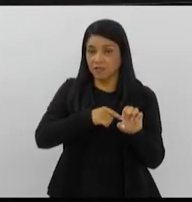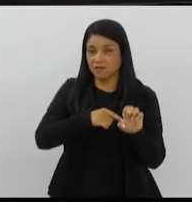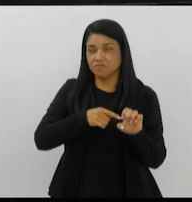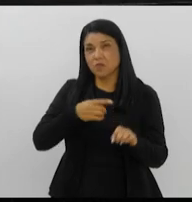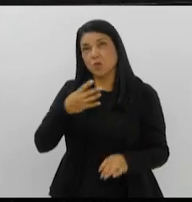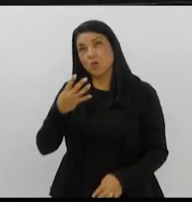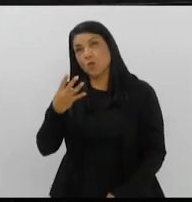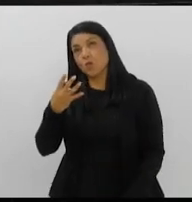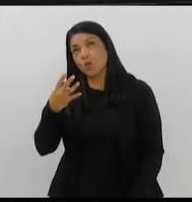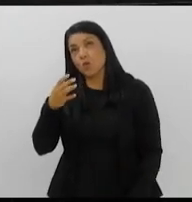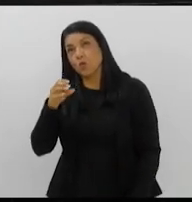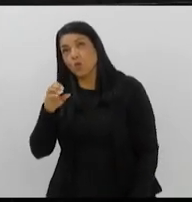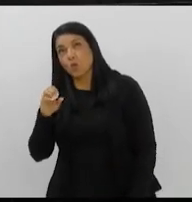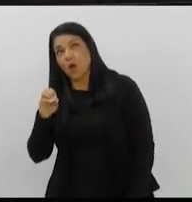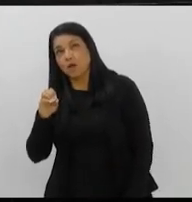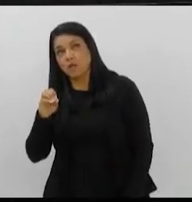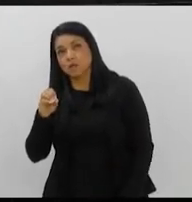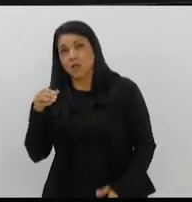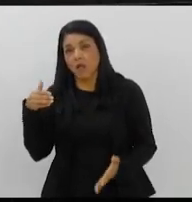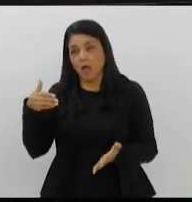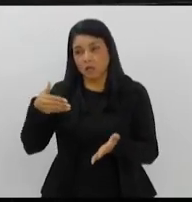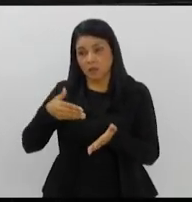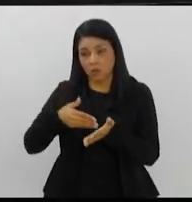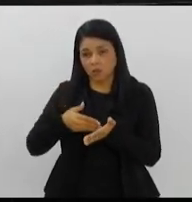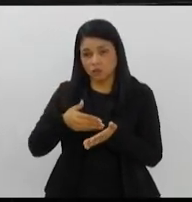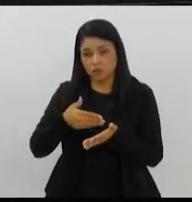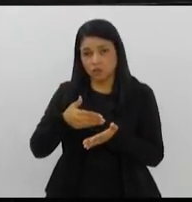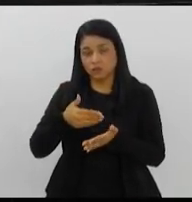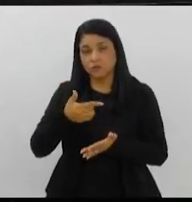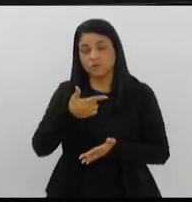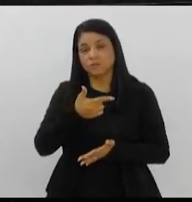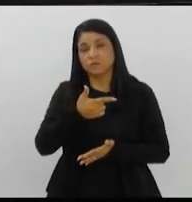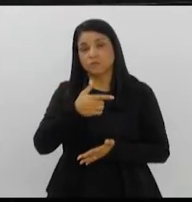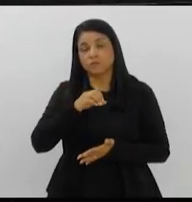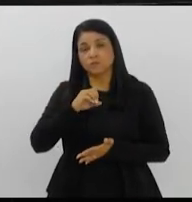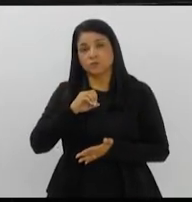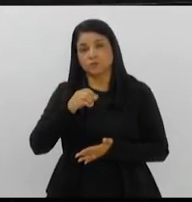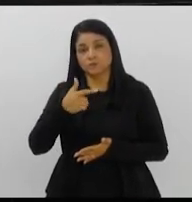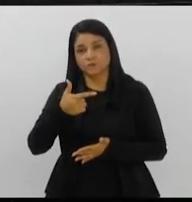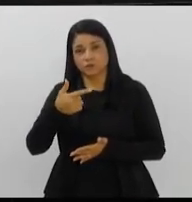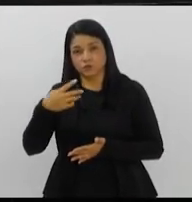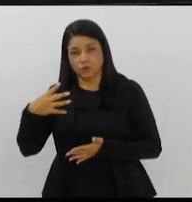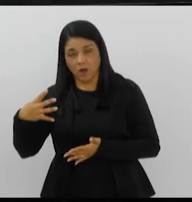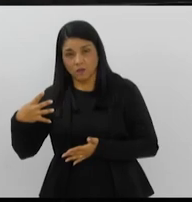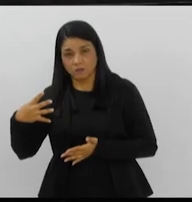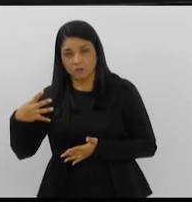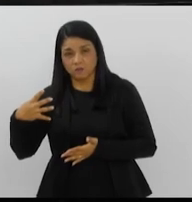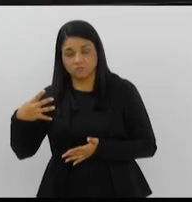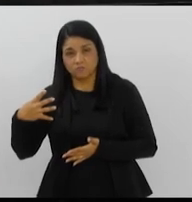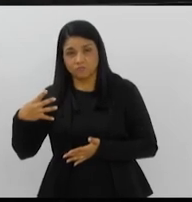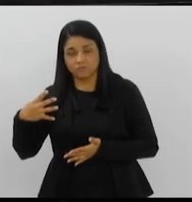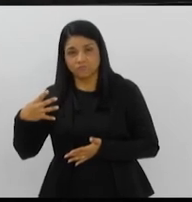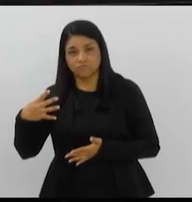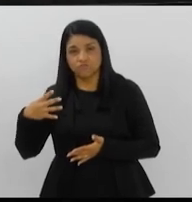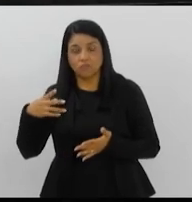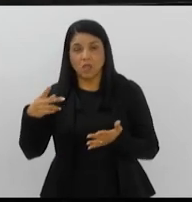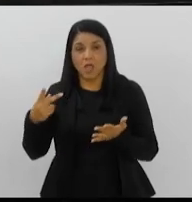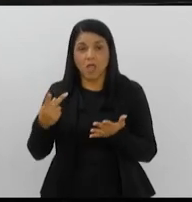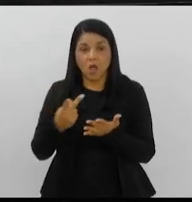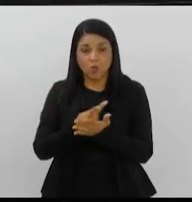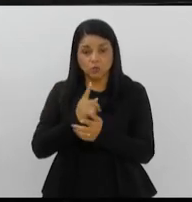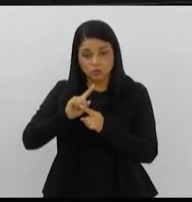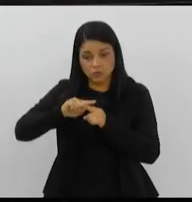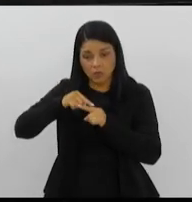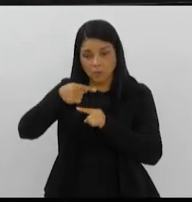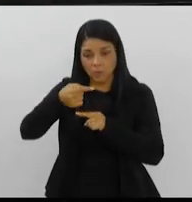anos, dá em 1984. Então, tudo que aconteceu depois do